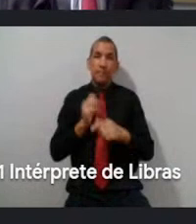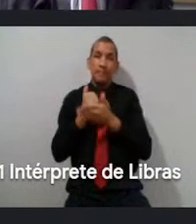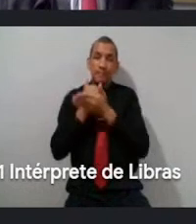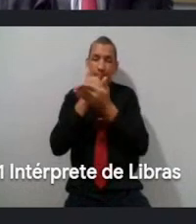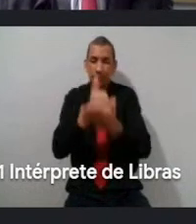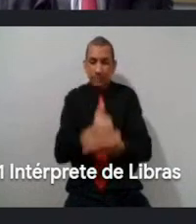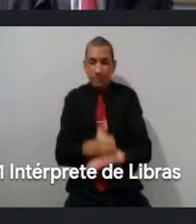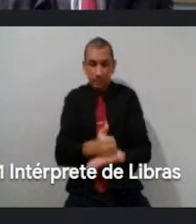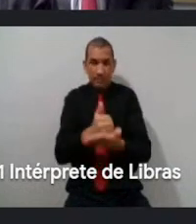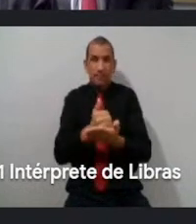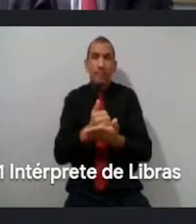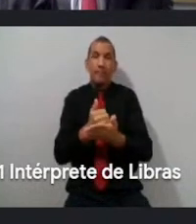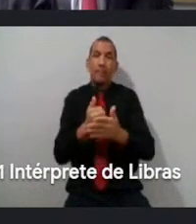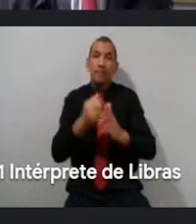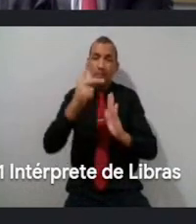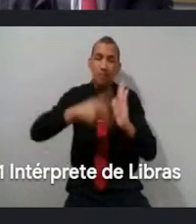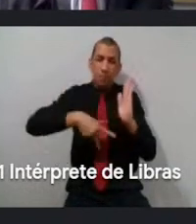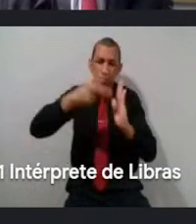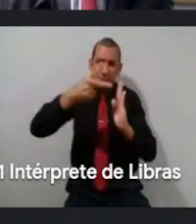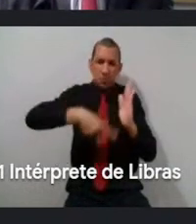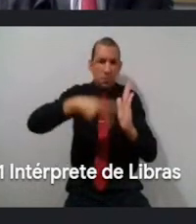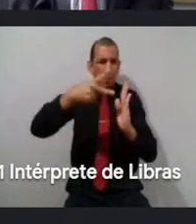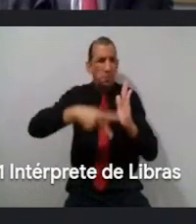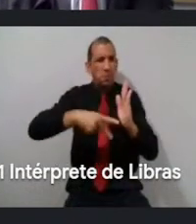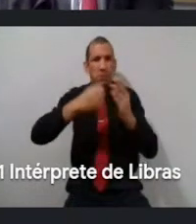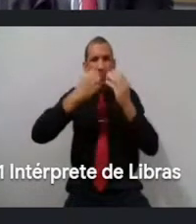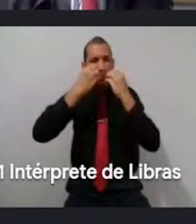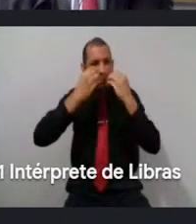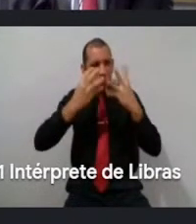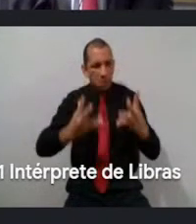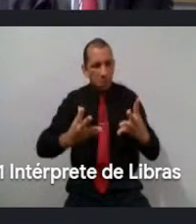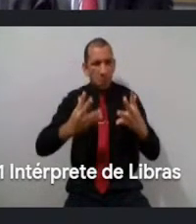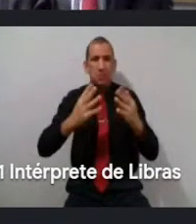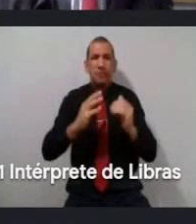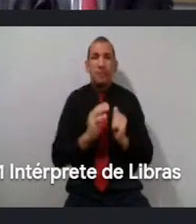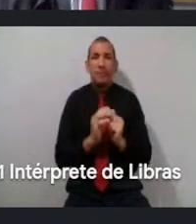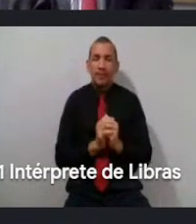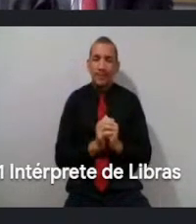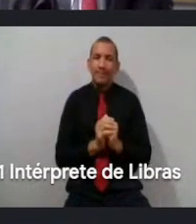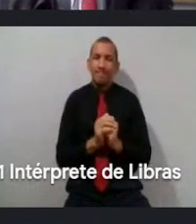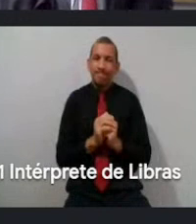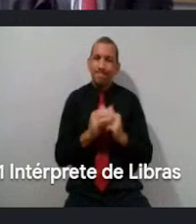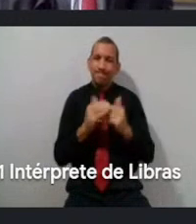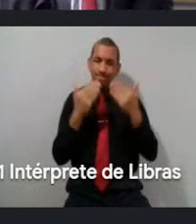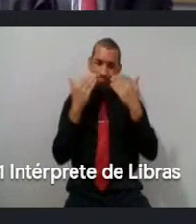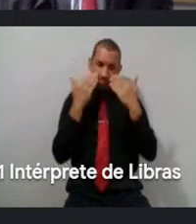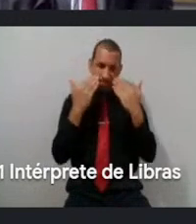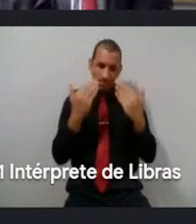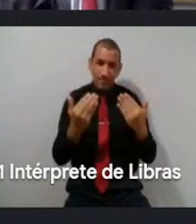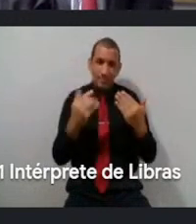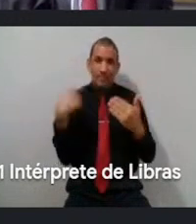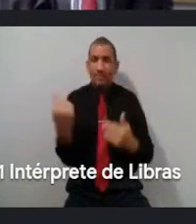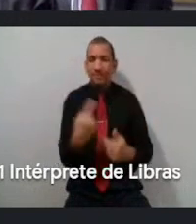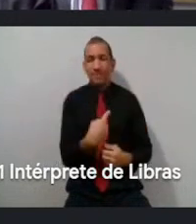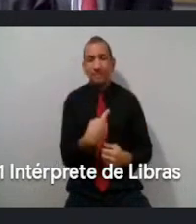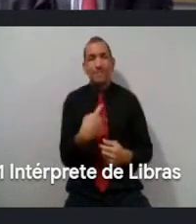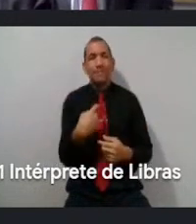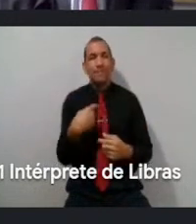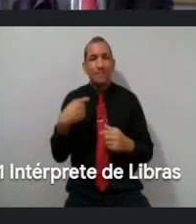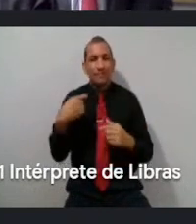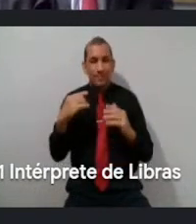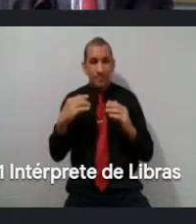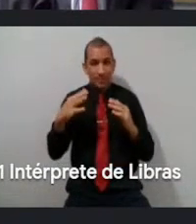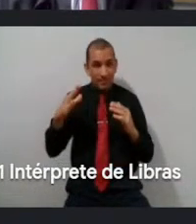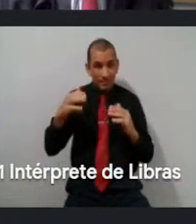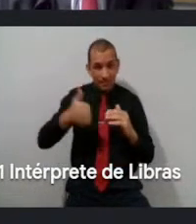auxiliar com ajudaria nesse projeto tão audacioso pro fico estranho nele né que nós estamos mais uma vez